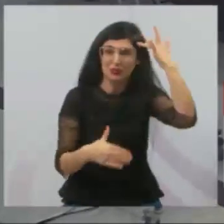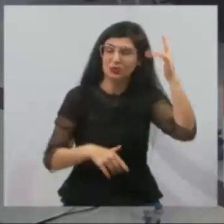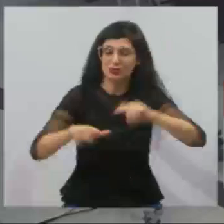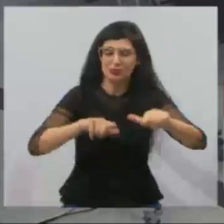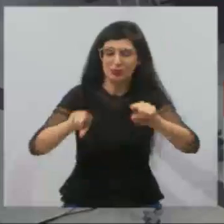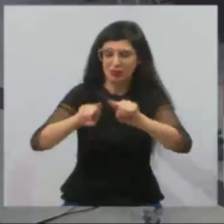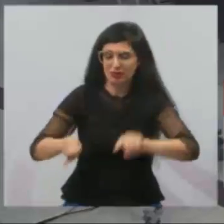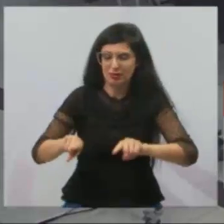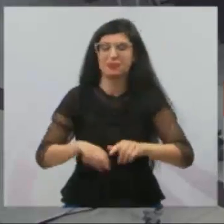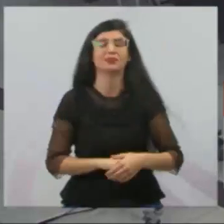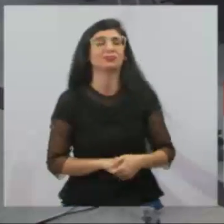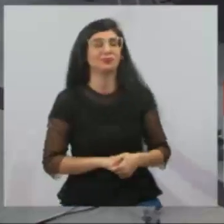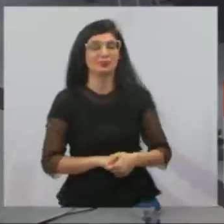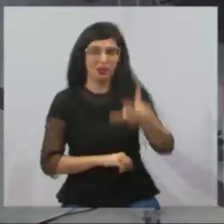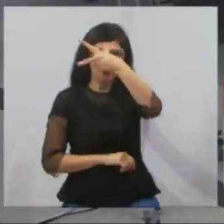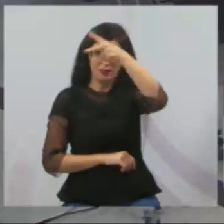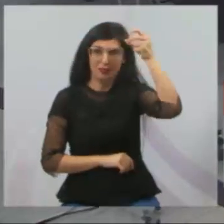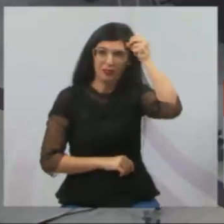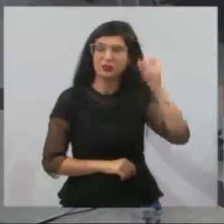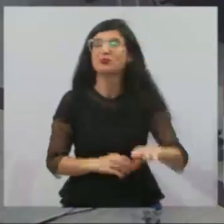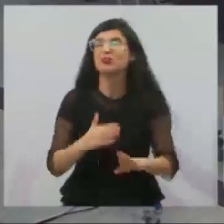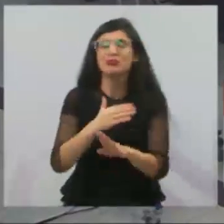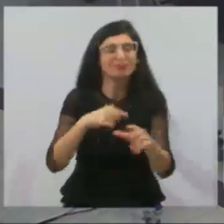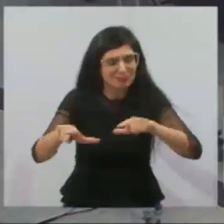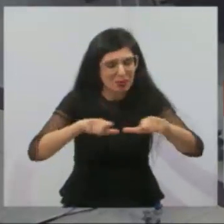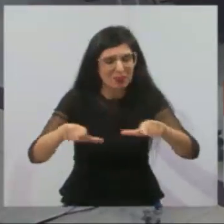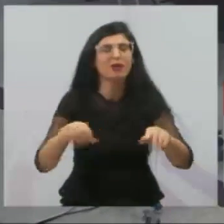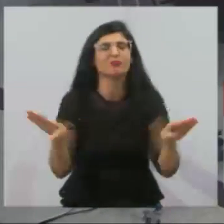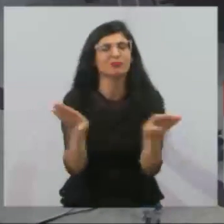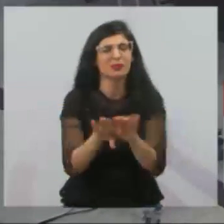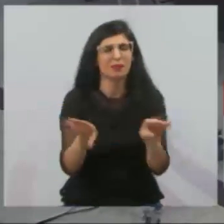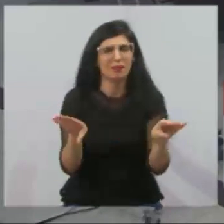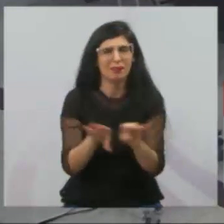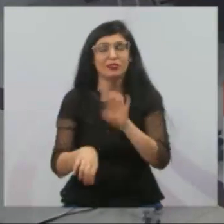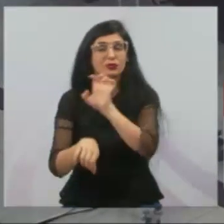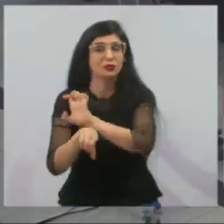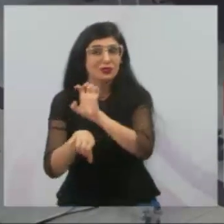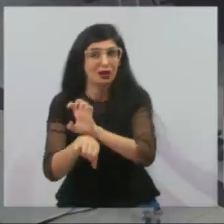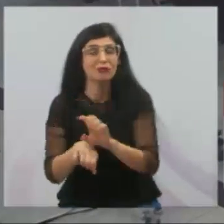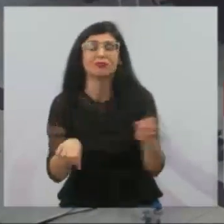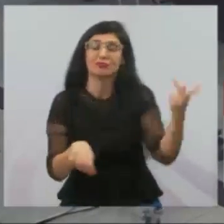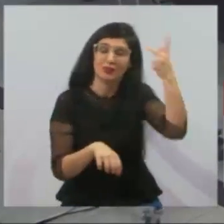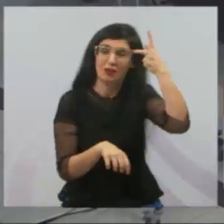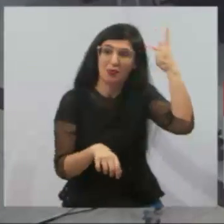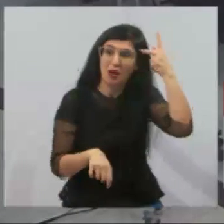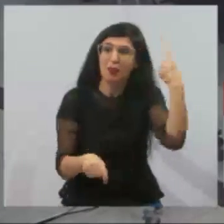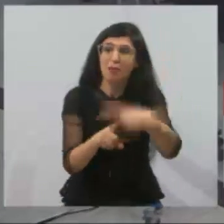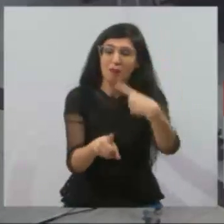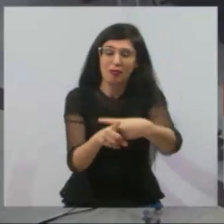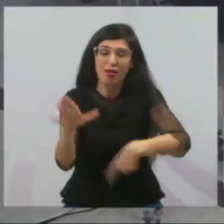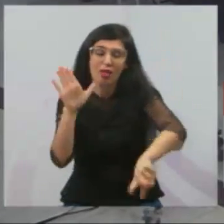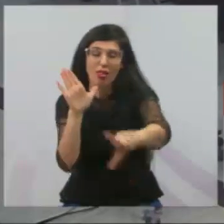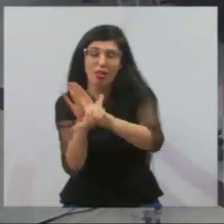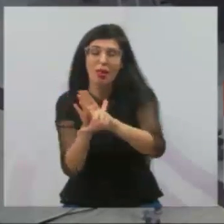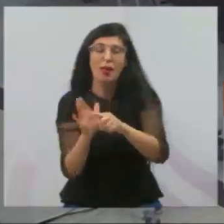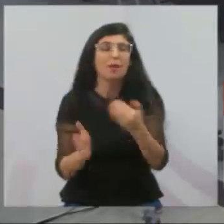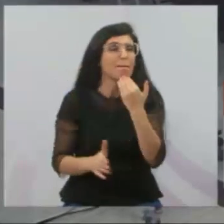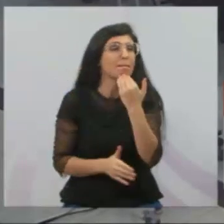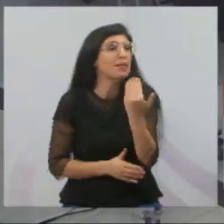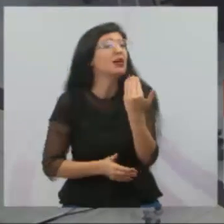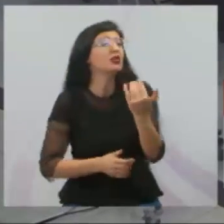pública e a todos os servidores também do Estado, porque essa lei aí, solicitando um aumento